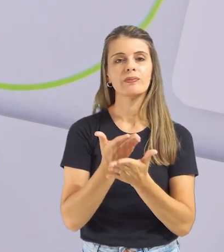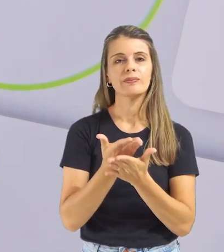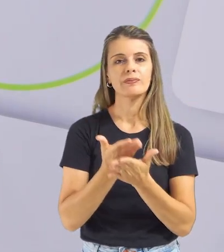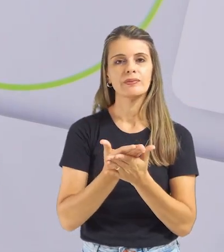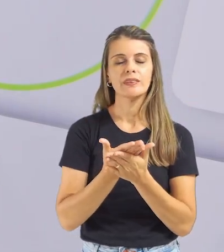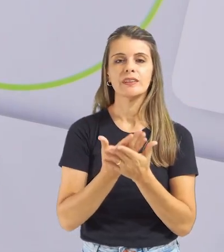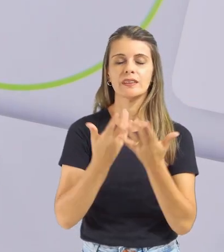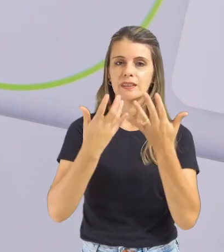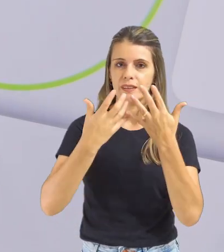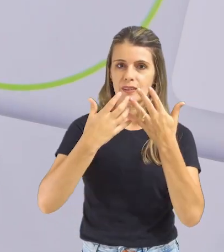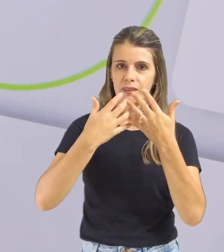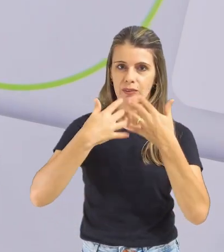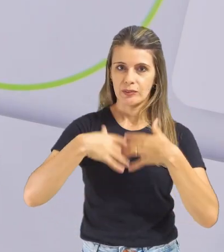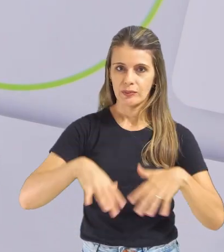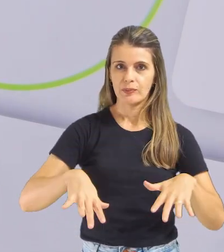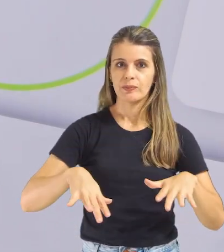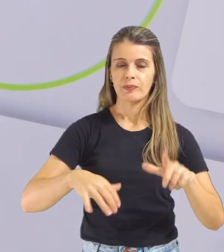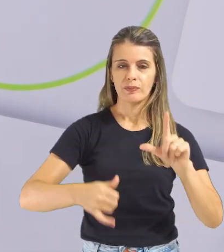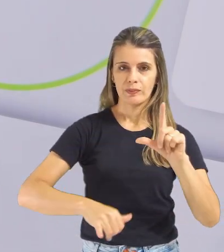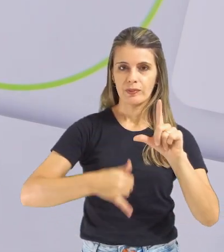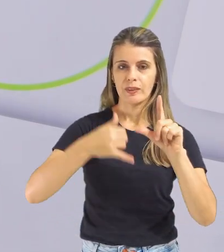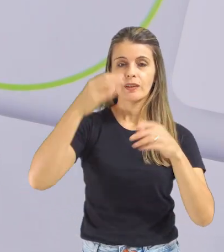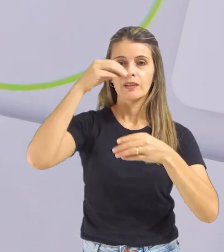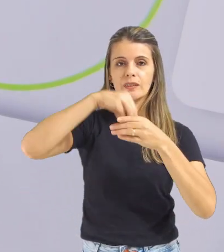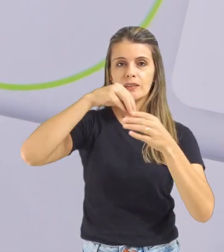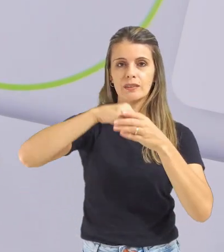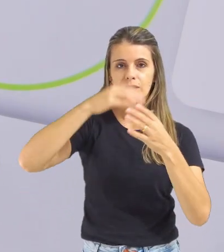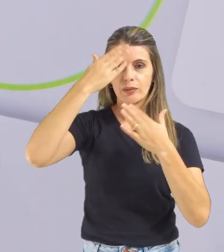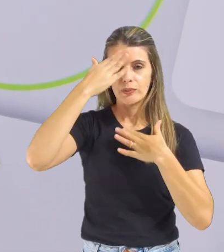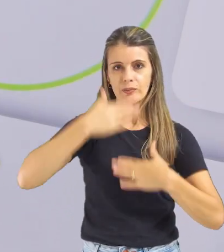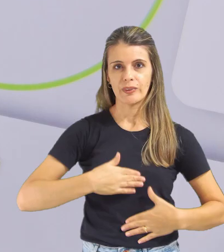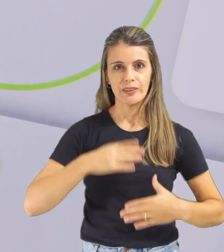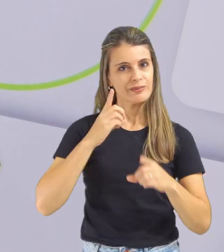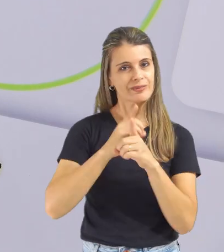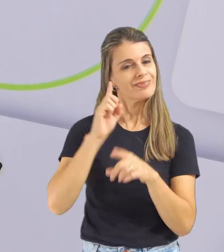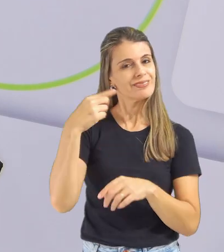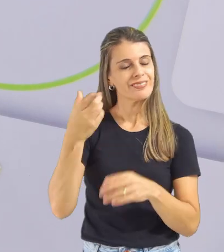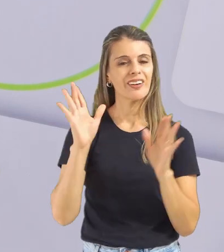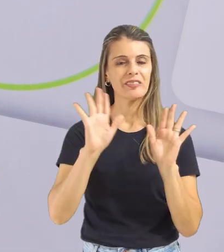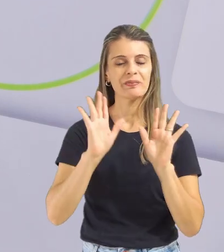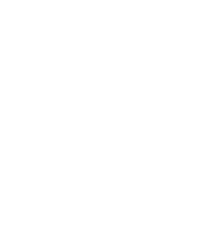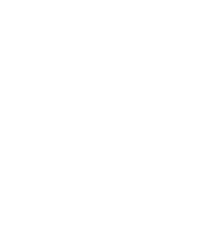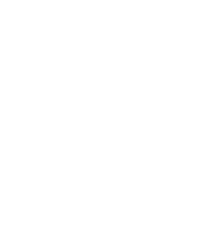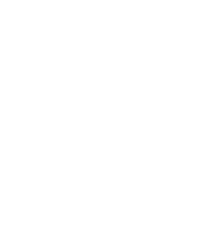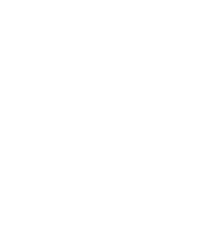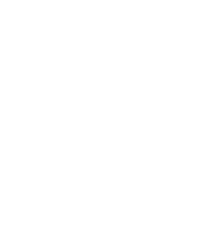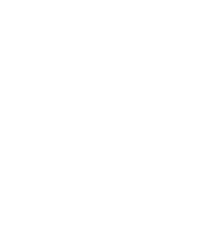sobre o metabolismo do lipídio dentro do nosso organismo, tá bom? Nos vemos lá.